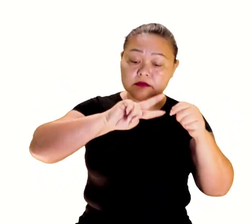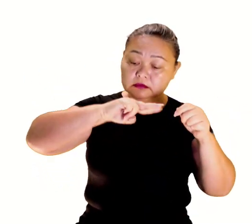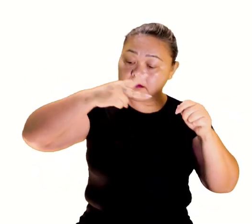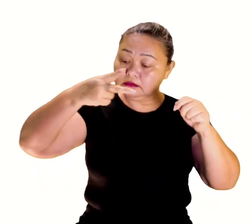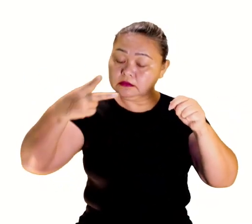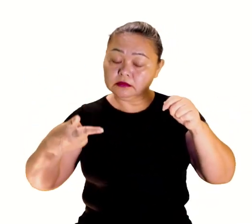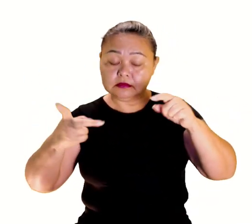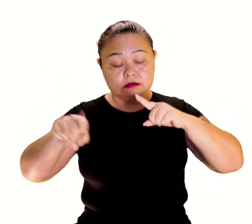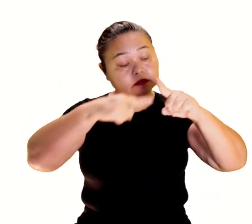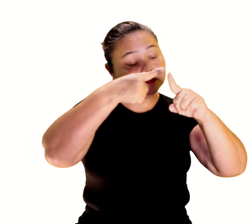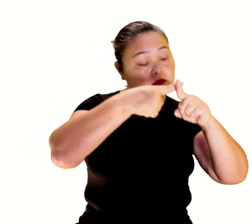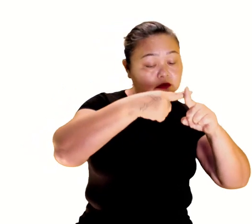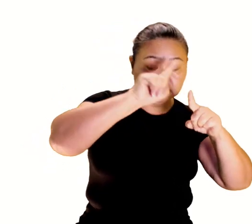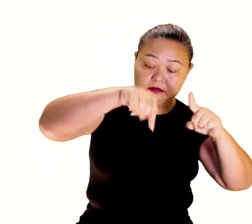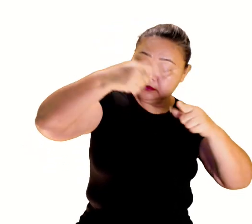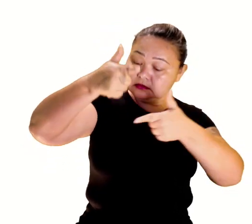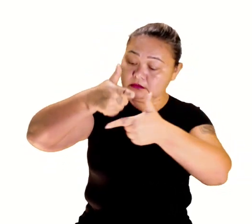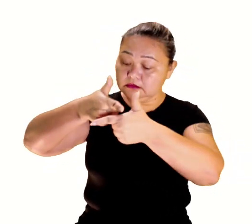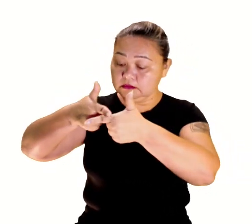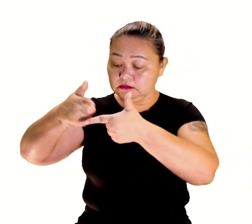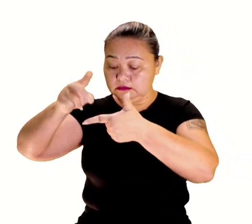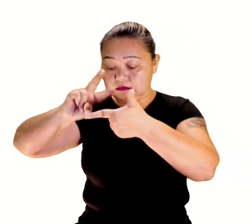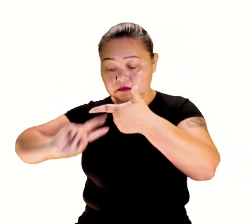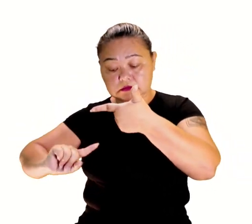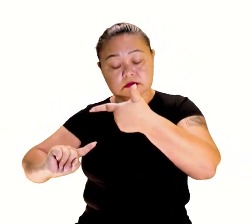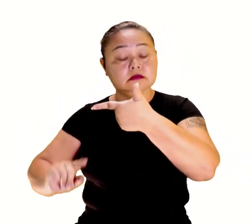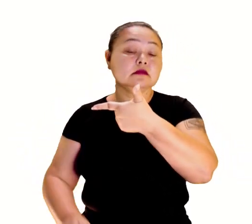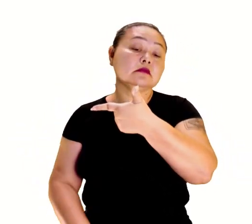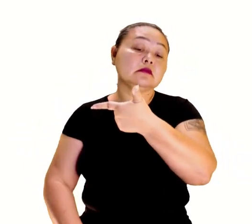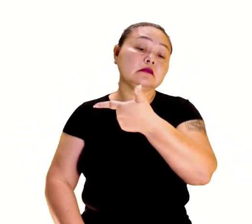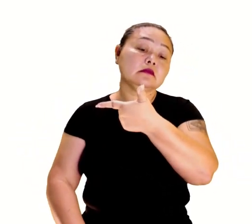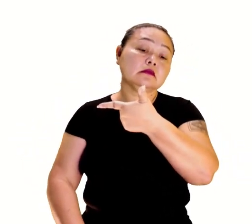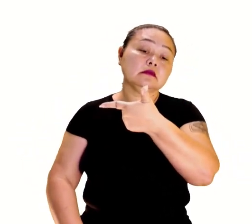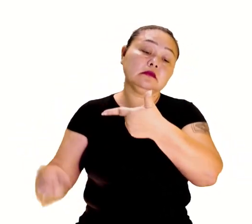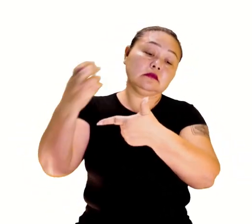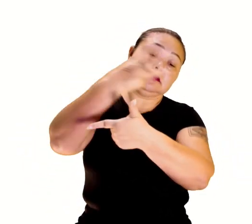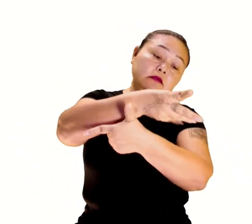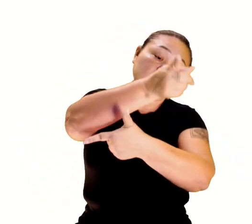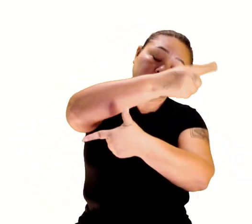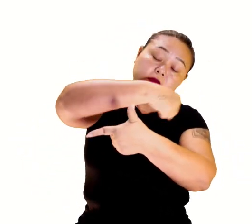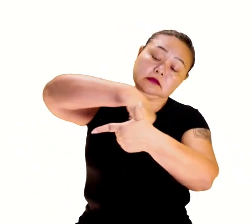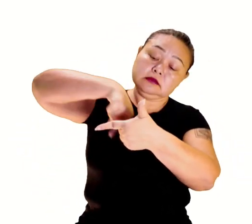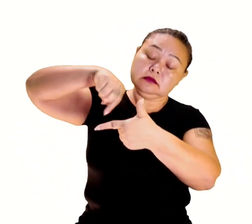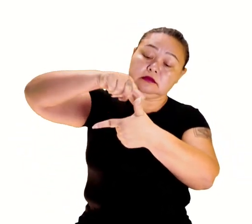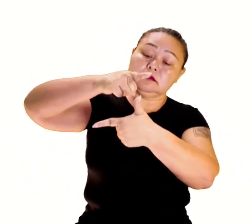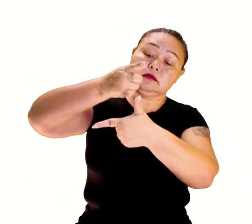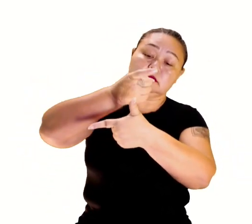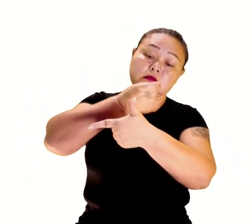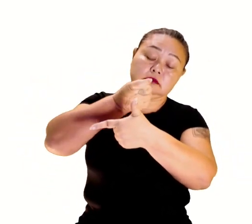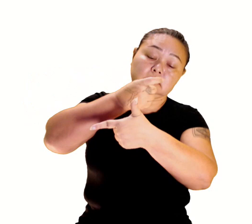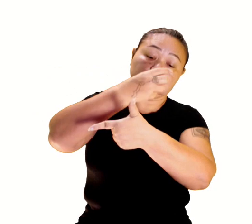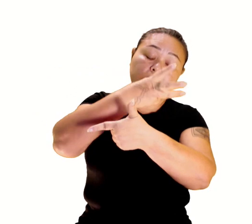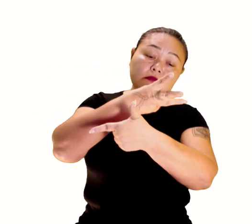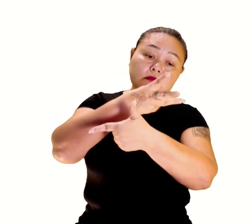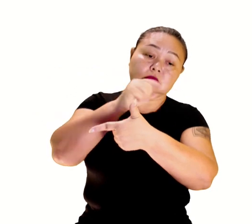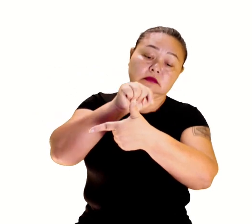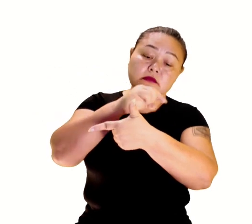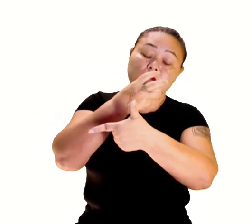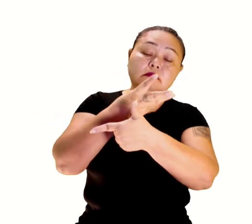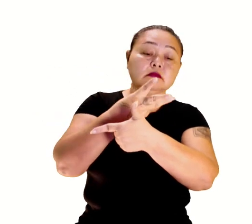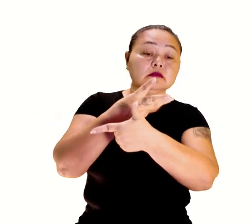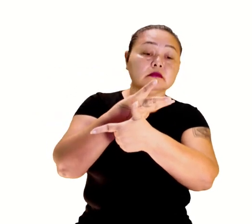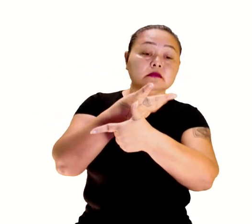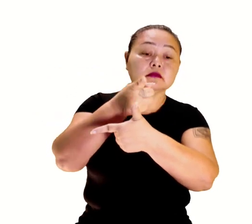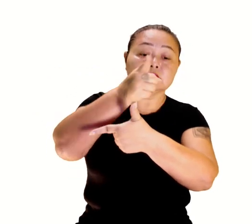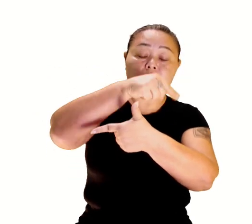Tá multiplicando, passa dividindo. Ali o 3 está multiplicando o x, né? Isso, aqui tem um pontinho de vezes. Tem um pontinho que